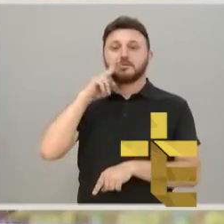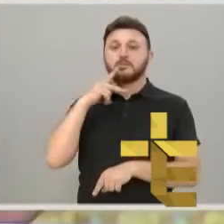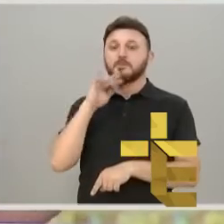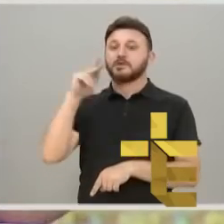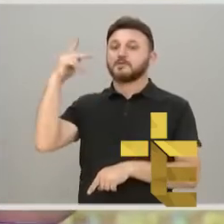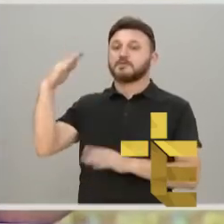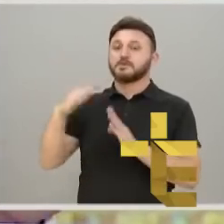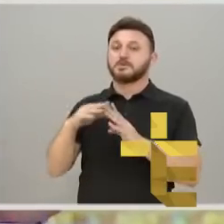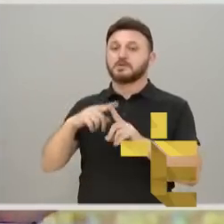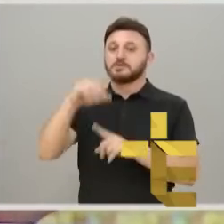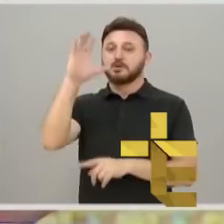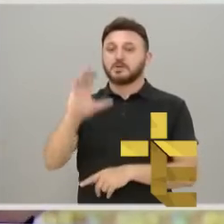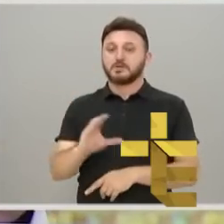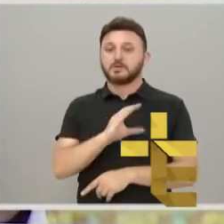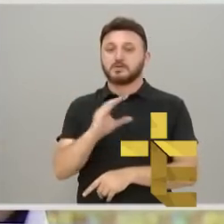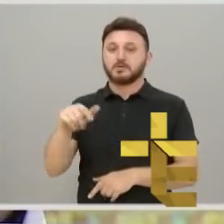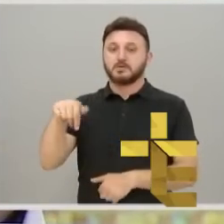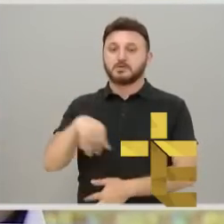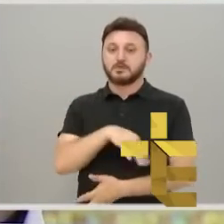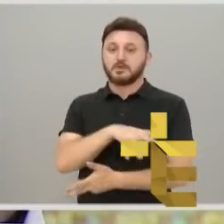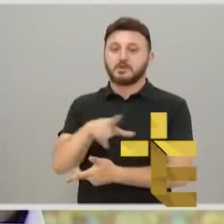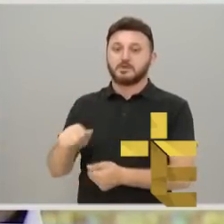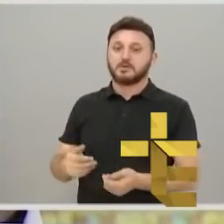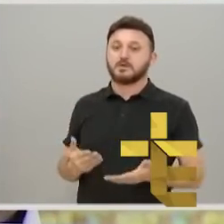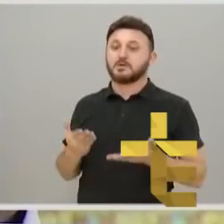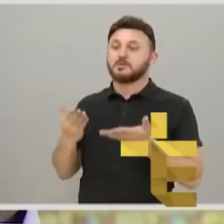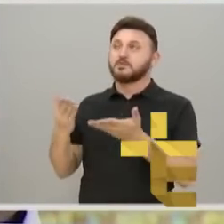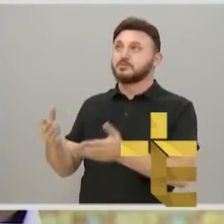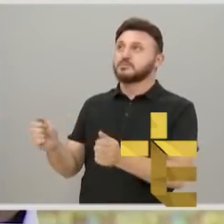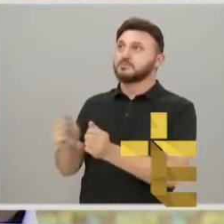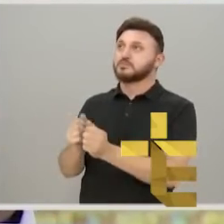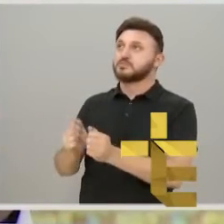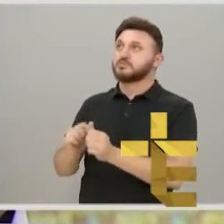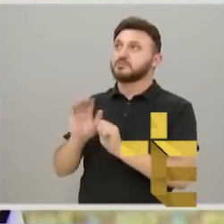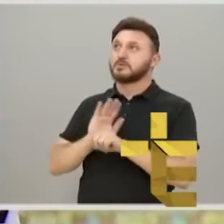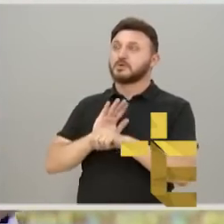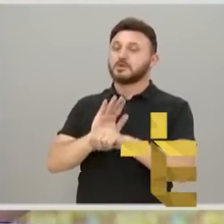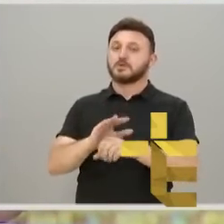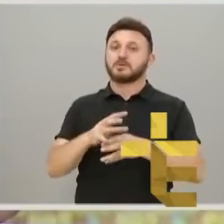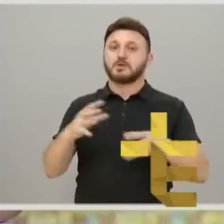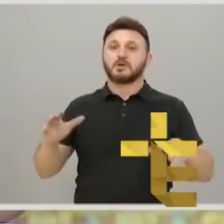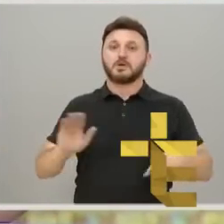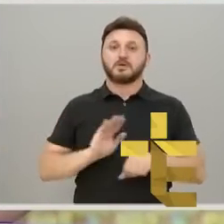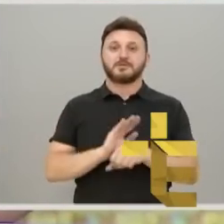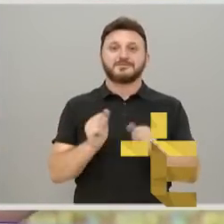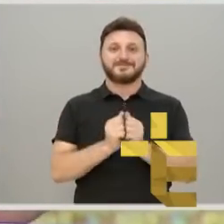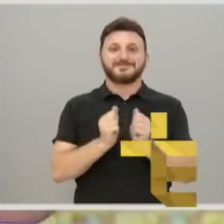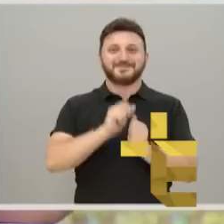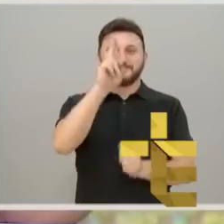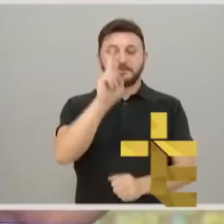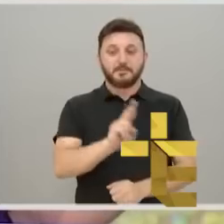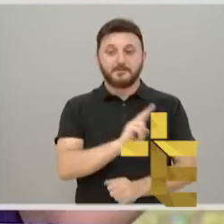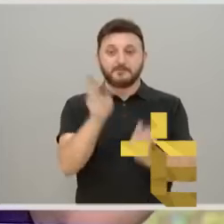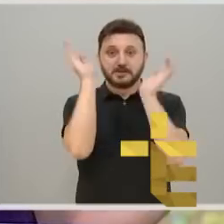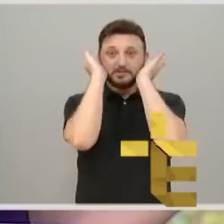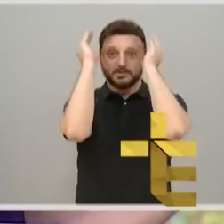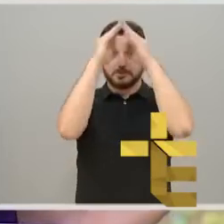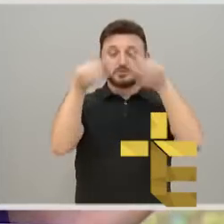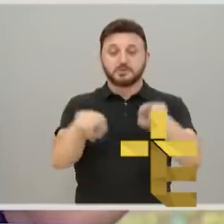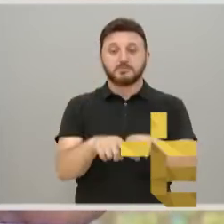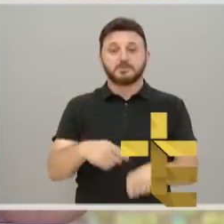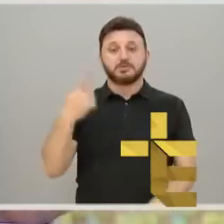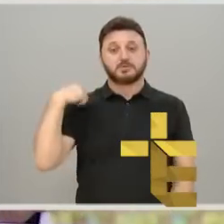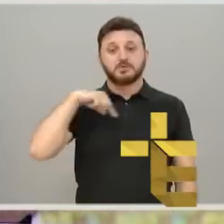Lembrai-nos, ó Pai, da vossa Igreja, que se faz presente pelo mundo inteiro, que ela cresça na caridade com o Papa